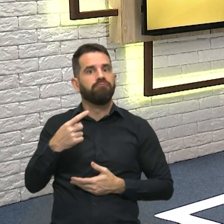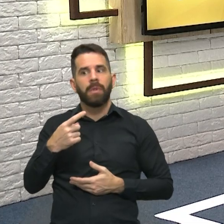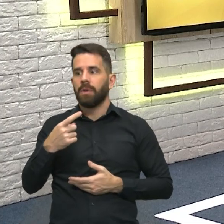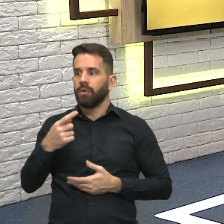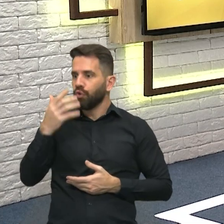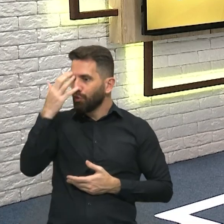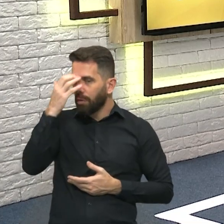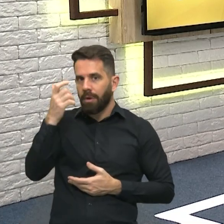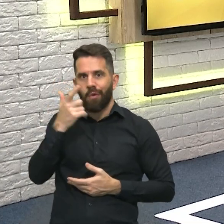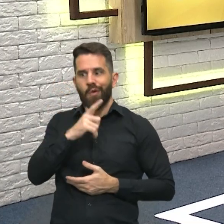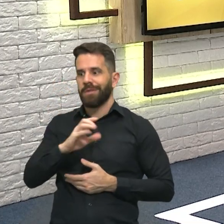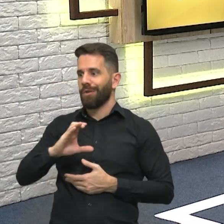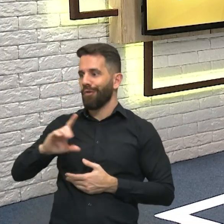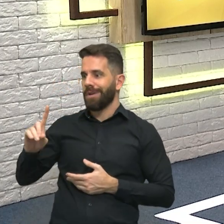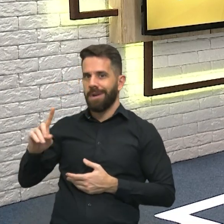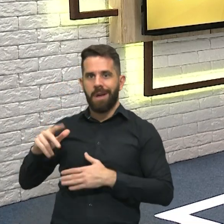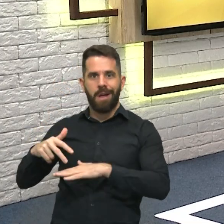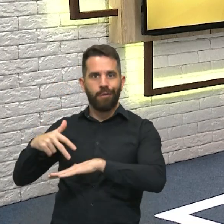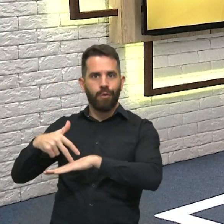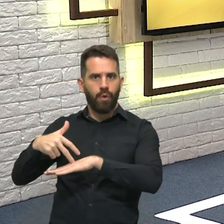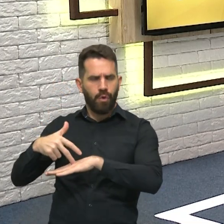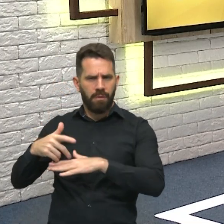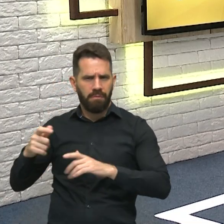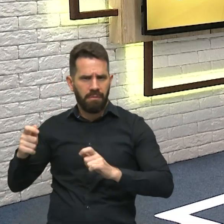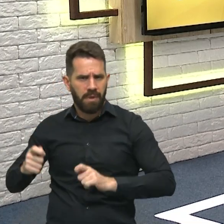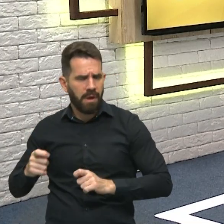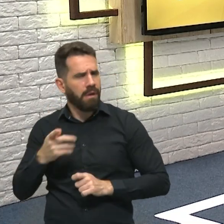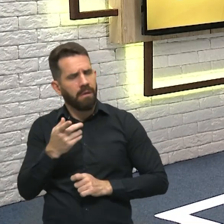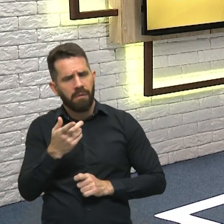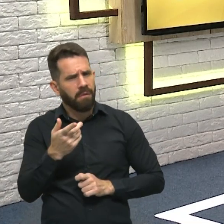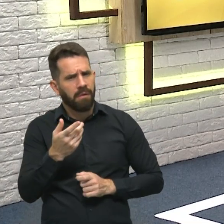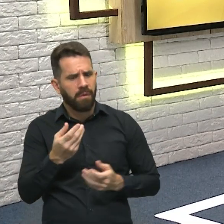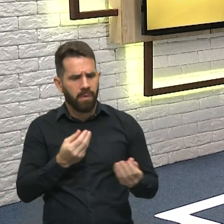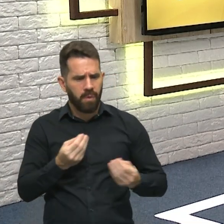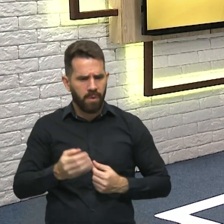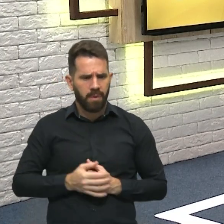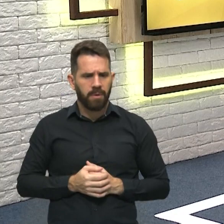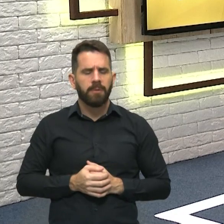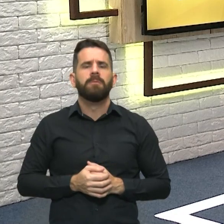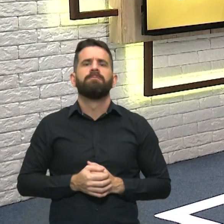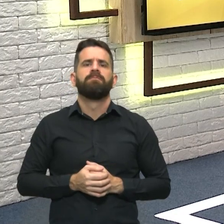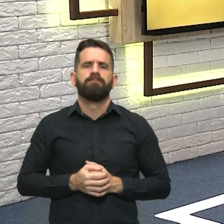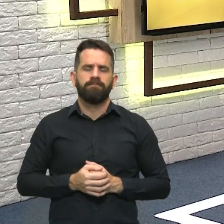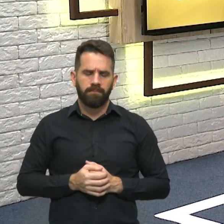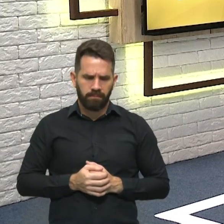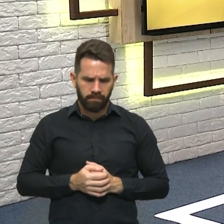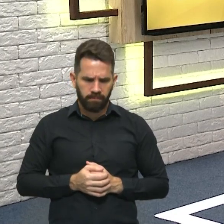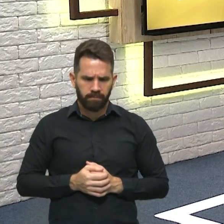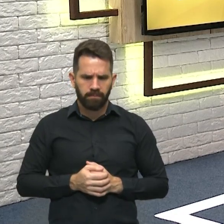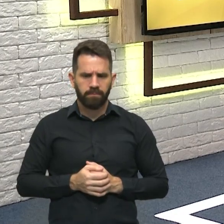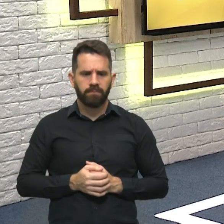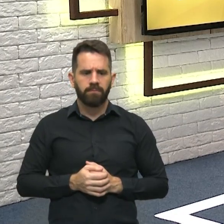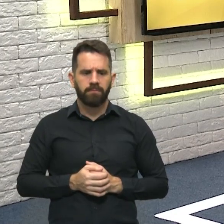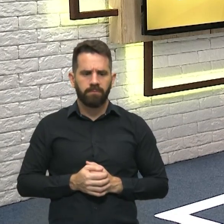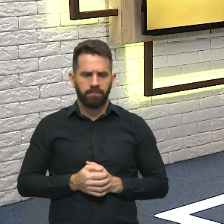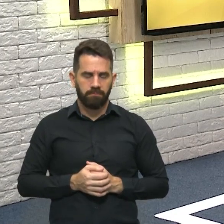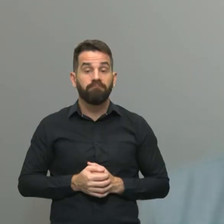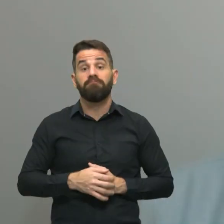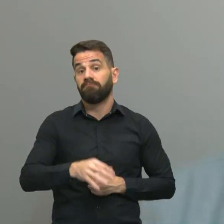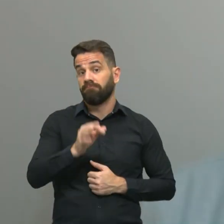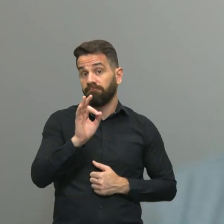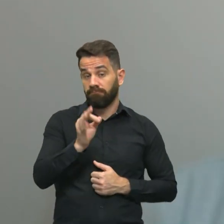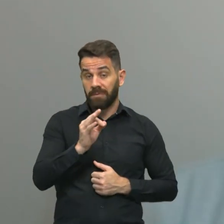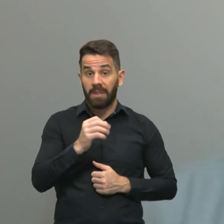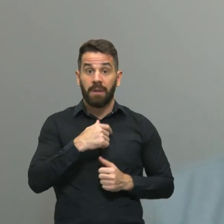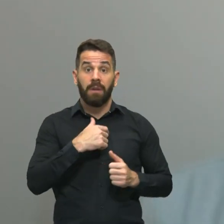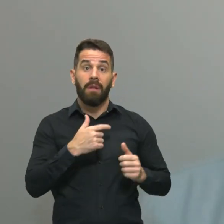como coordenador desse núcleo dentro da universidade, né? As políticas de ações afirmativas, as